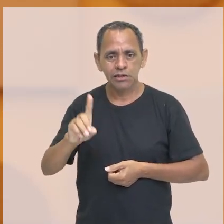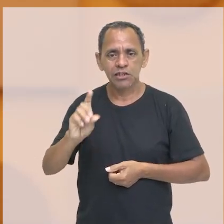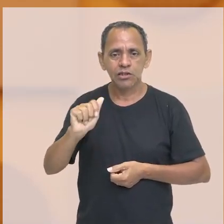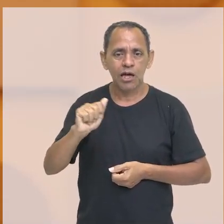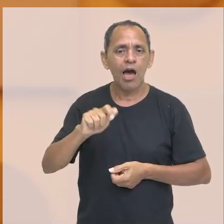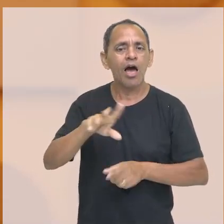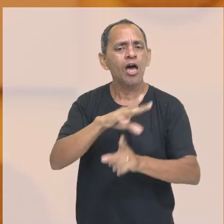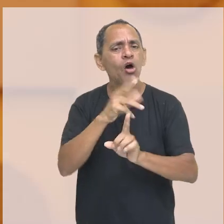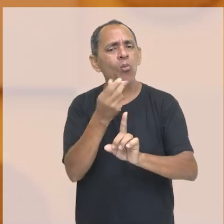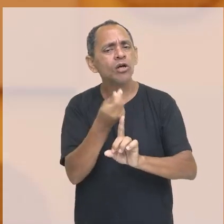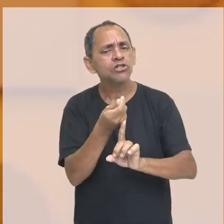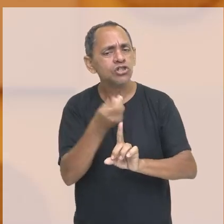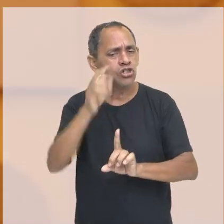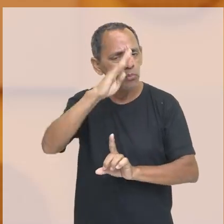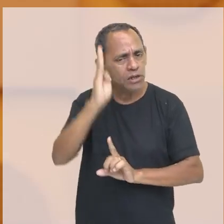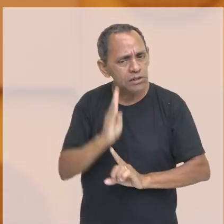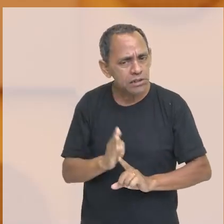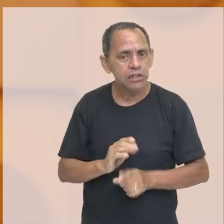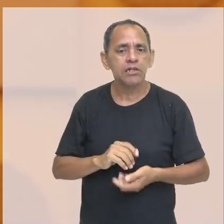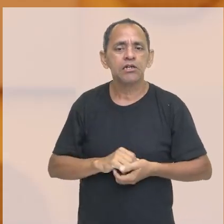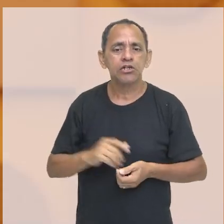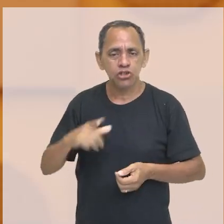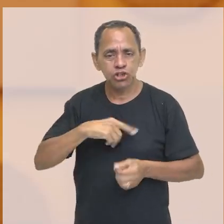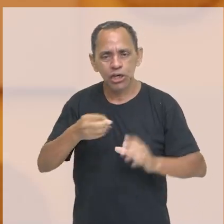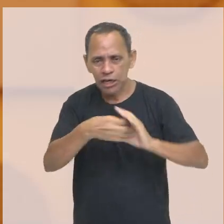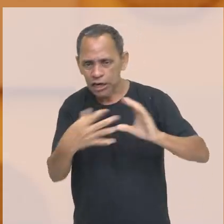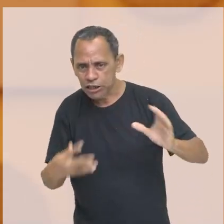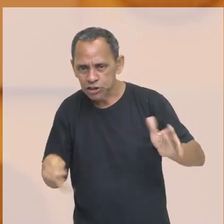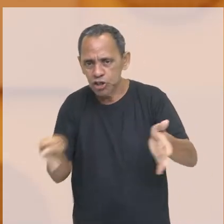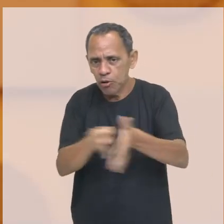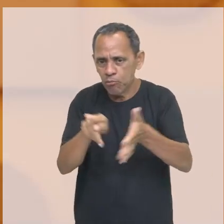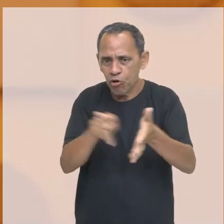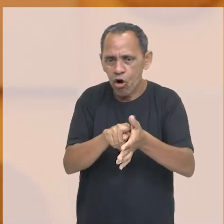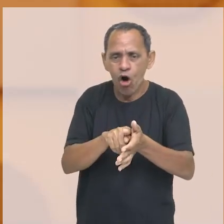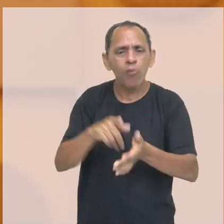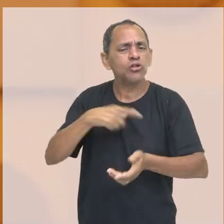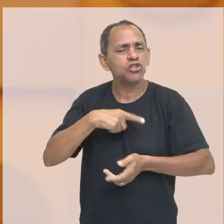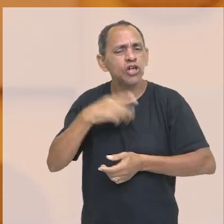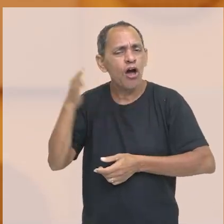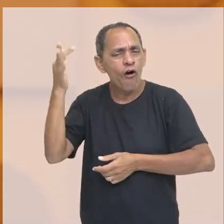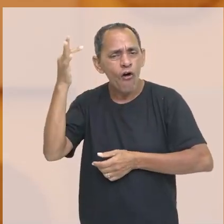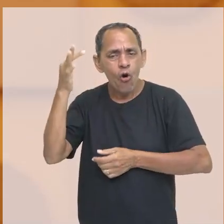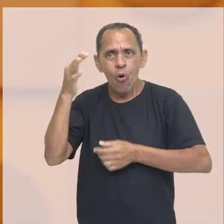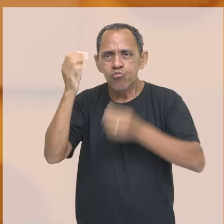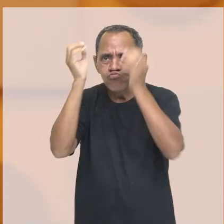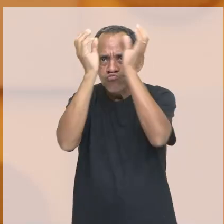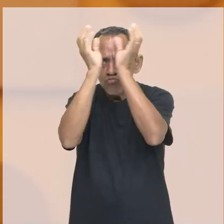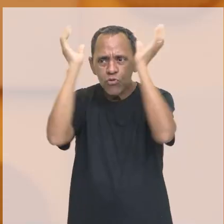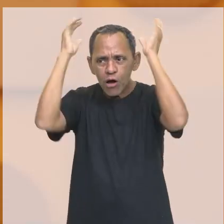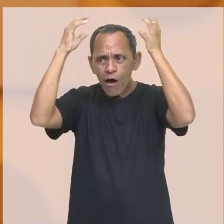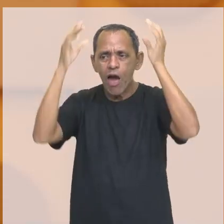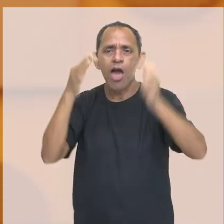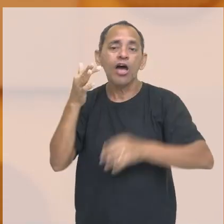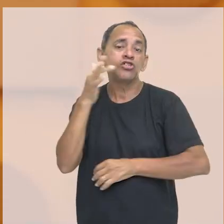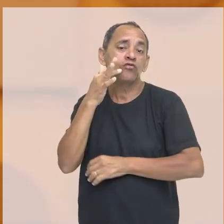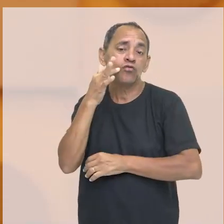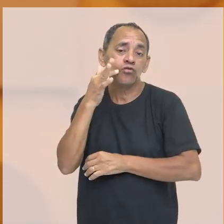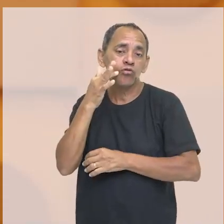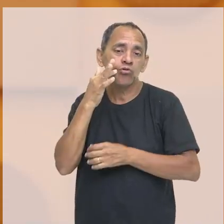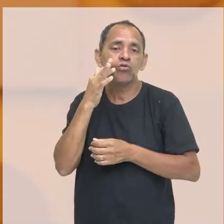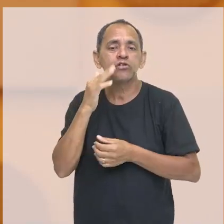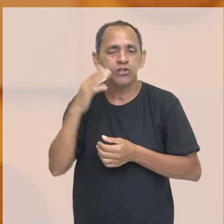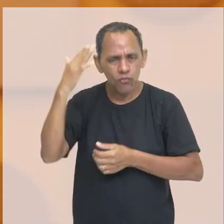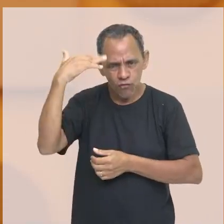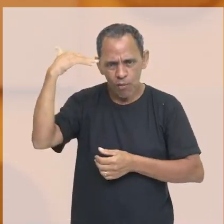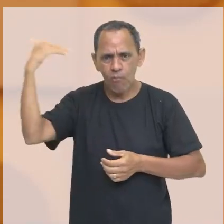aquela artista brasileira caracterizada ali por ter uma espécie de chapéu de frutas, que fez muito